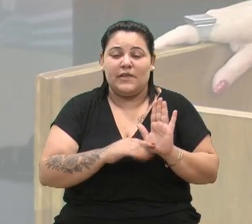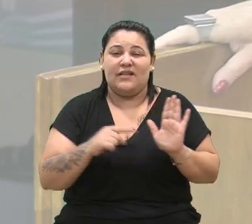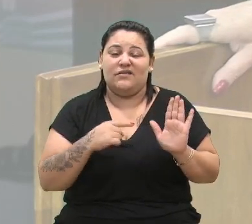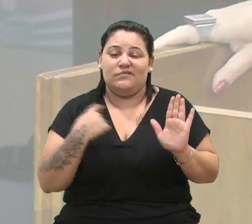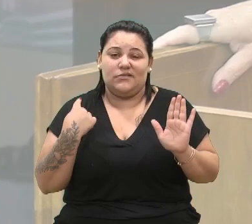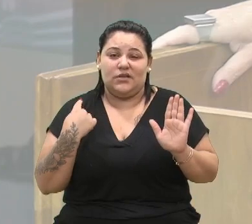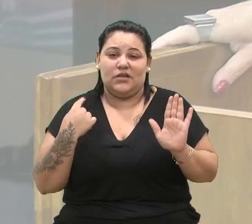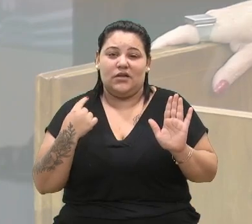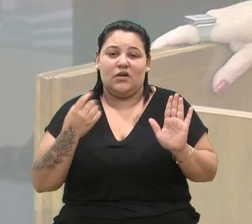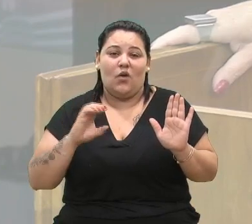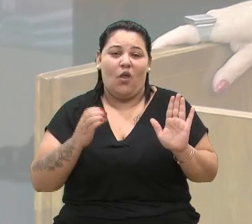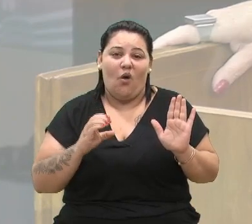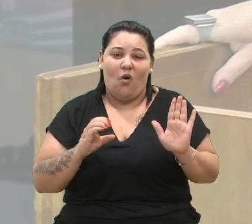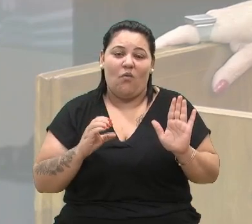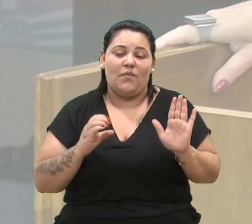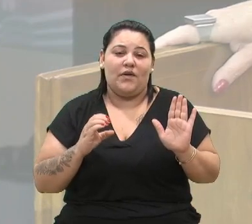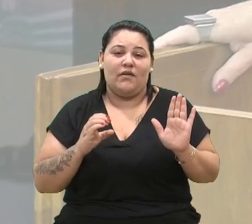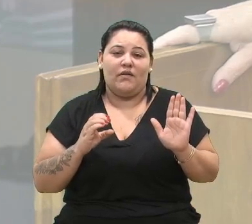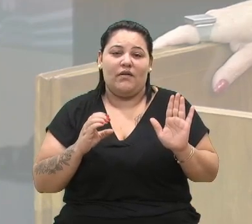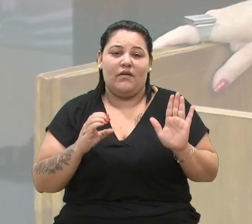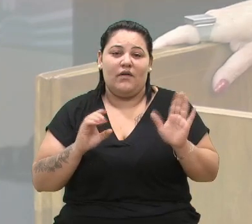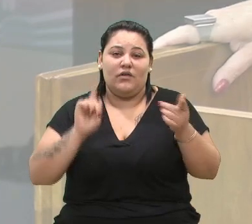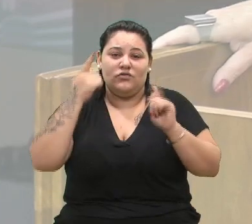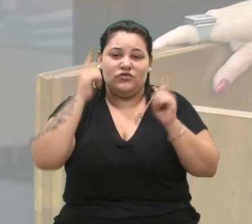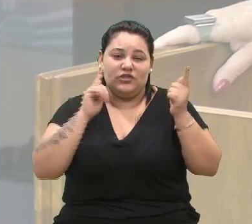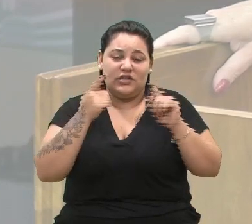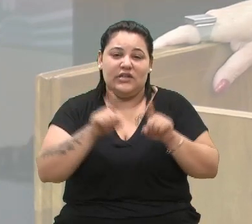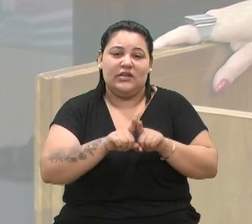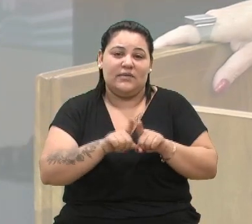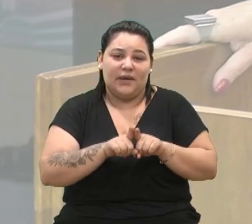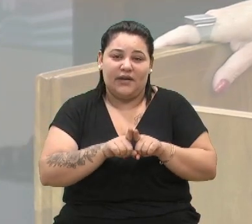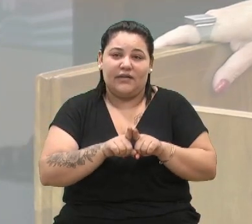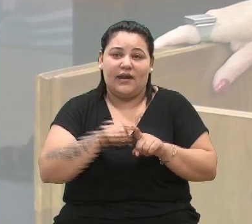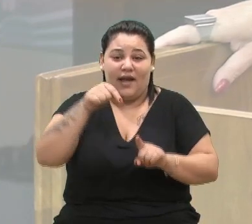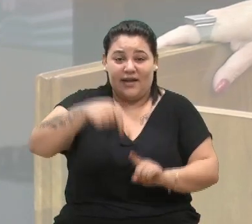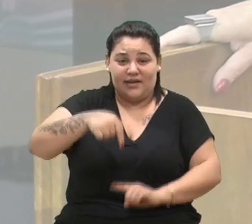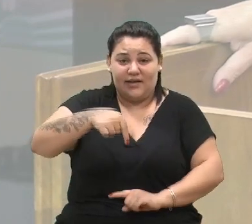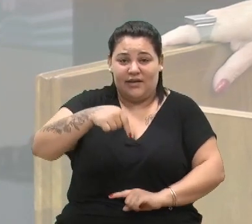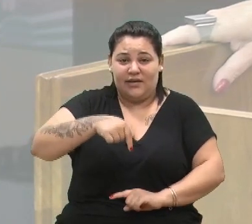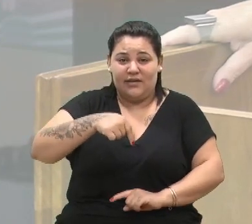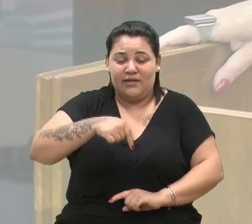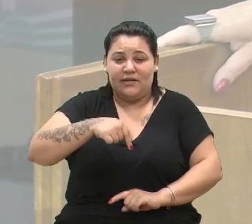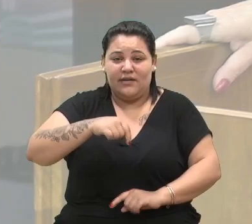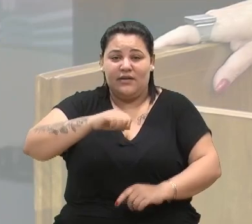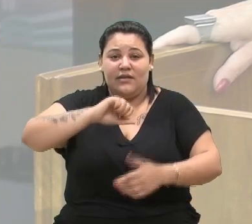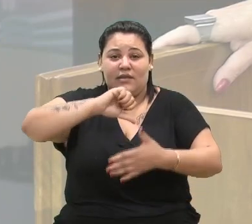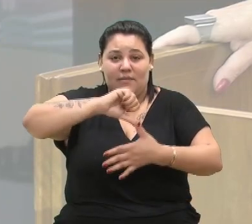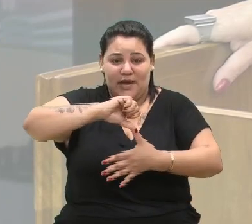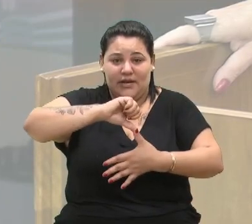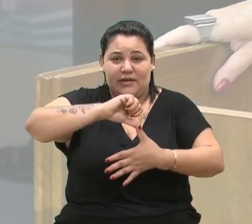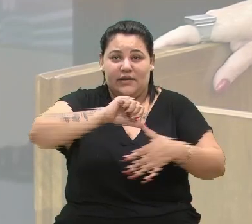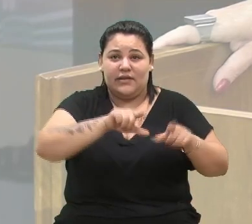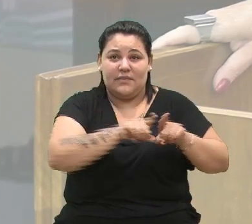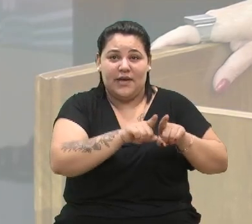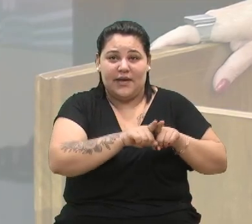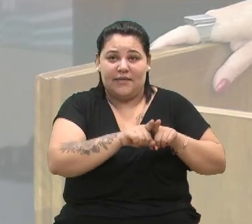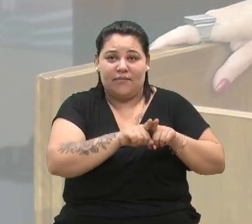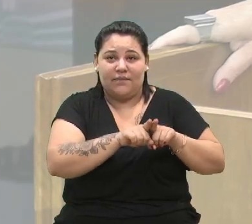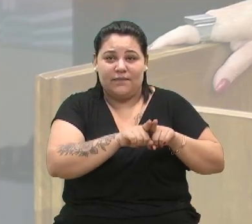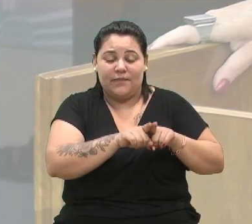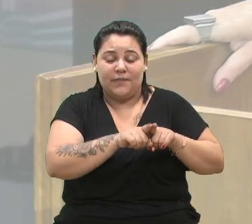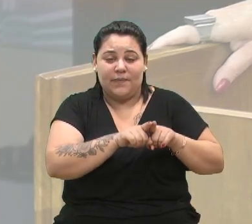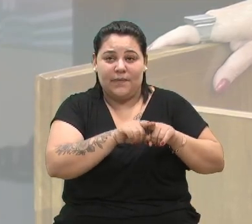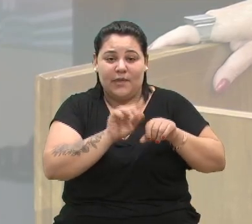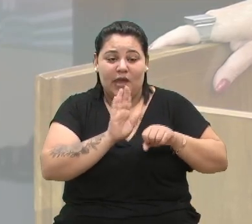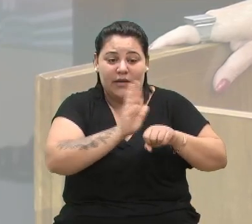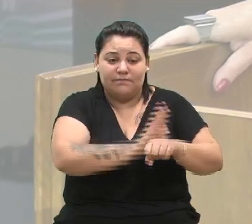Colômbia, do Chile, aqui na América, mas está atrás da Organização para a Cooperação do Desenvolvimento Econômico,